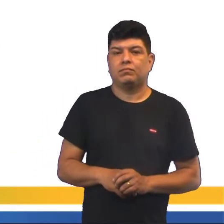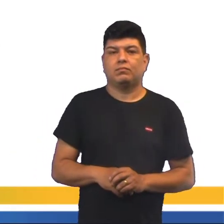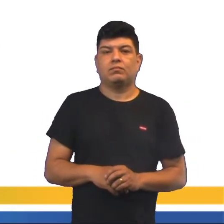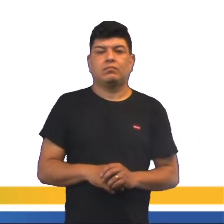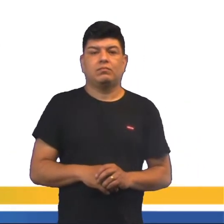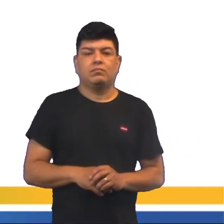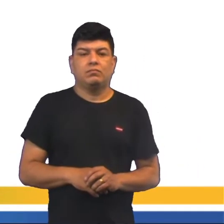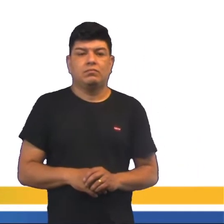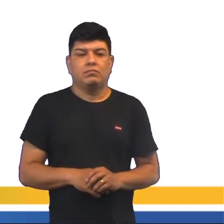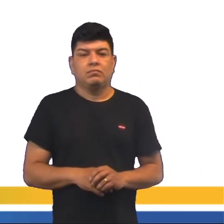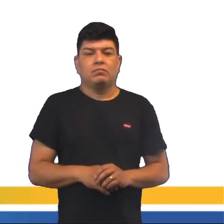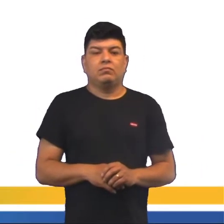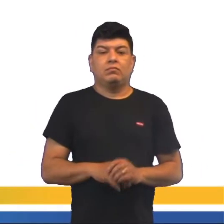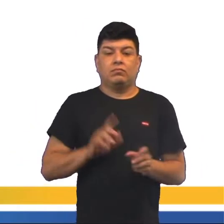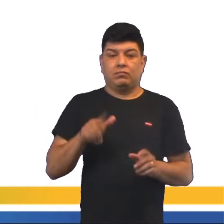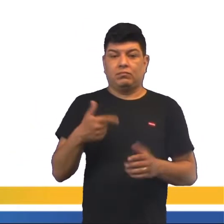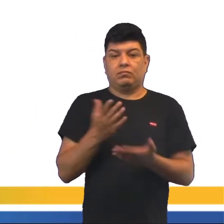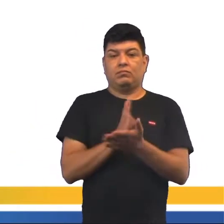qualquer conflito.